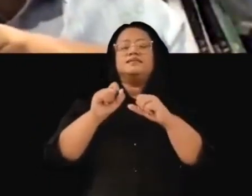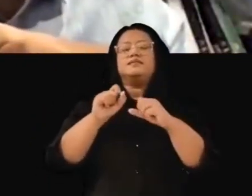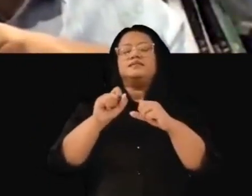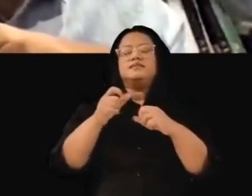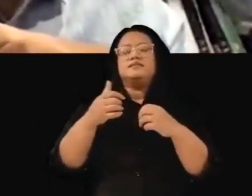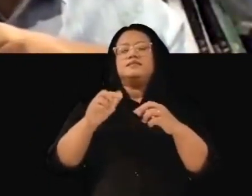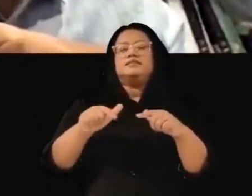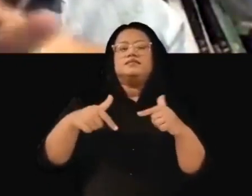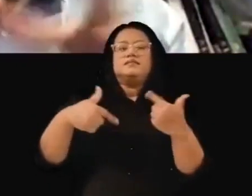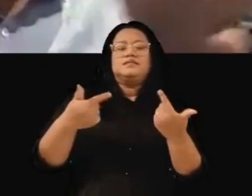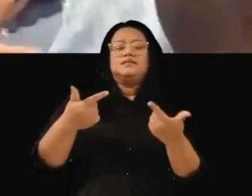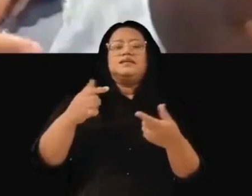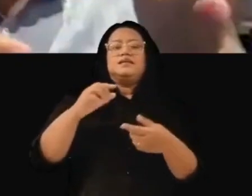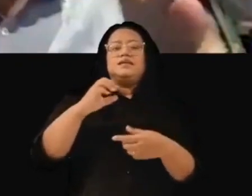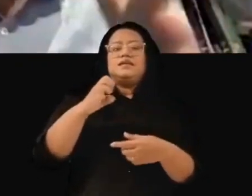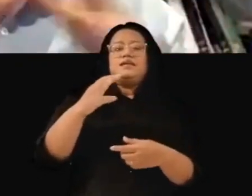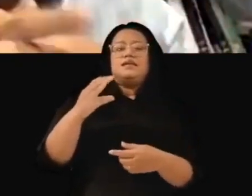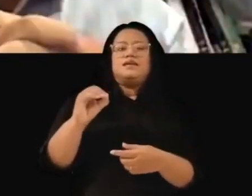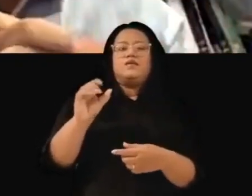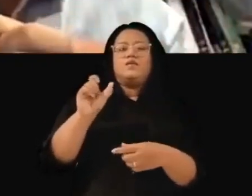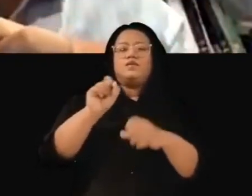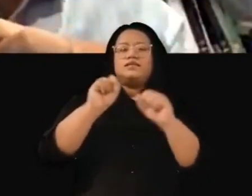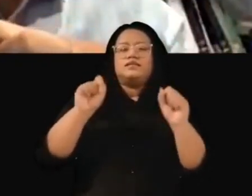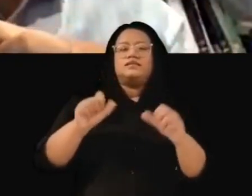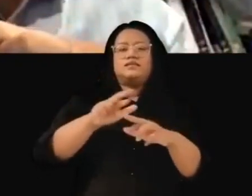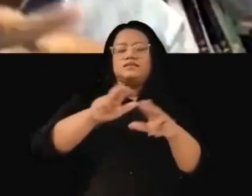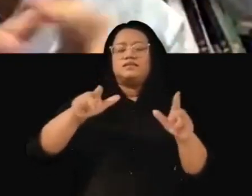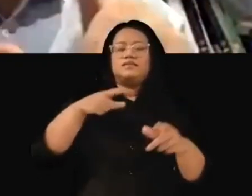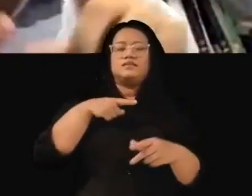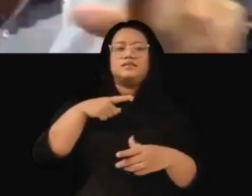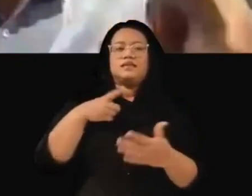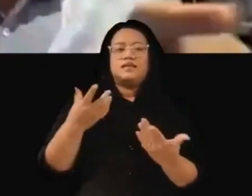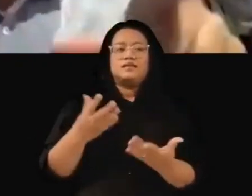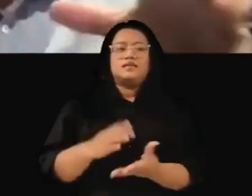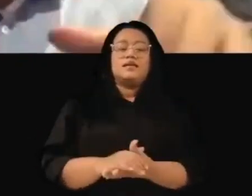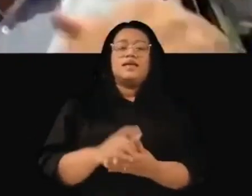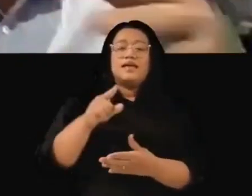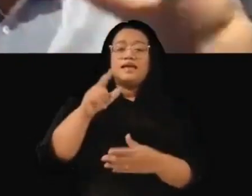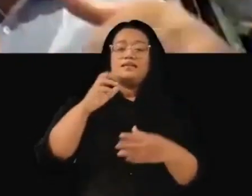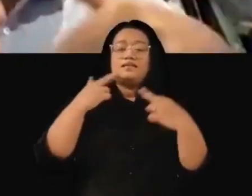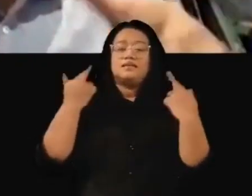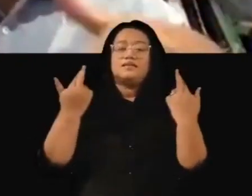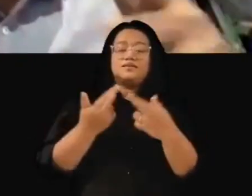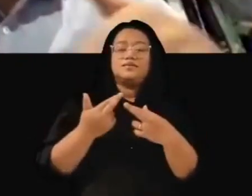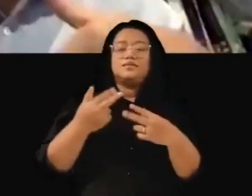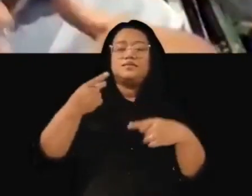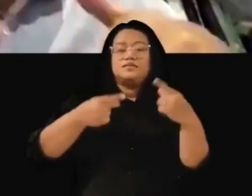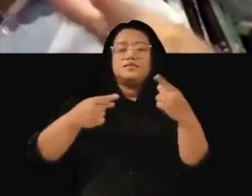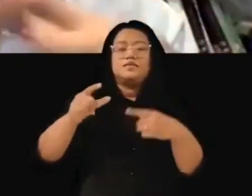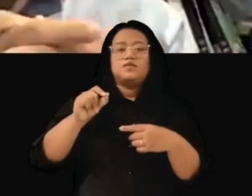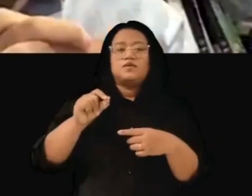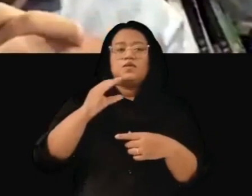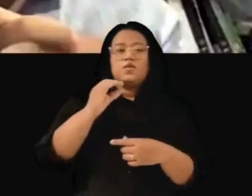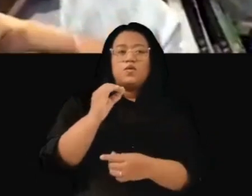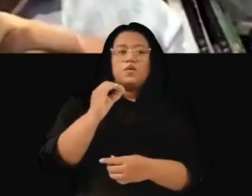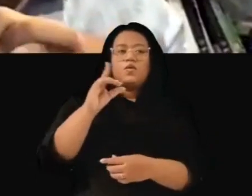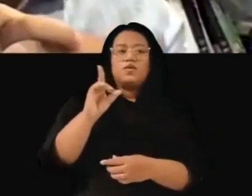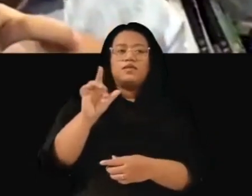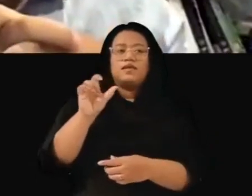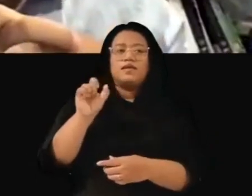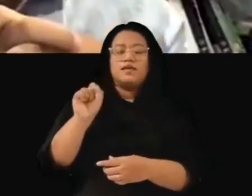ambientais ecossistêmicos. E essa reunião ela teve como pauta justamente avaliar o andamento dos ODS vinculados às